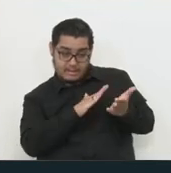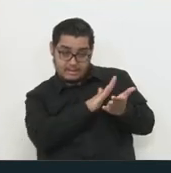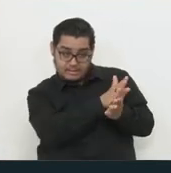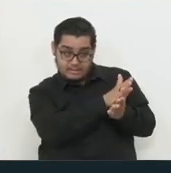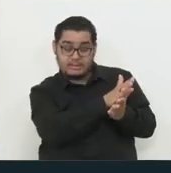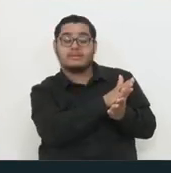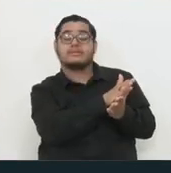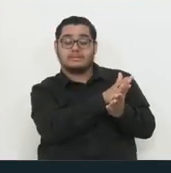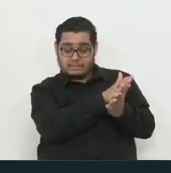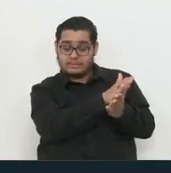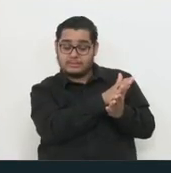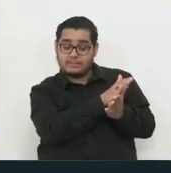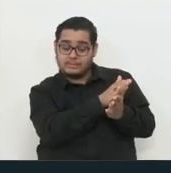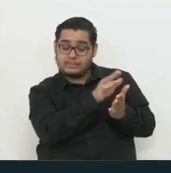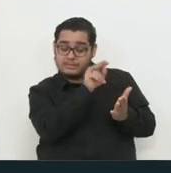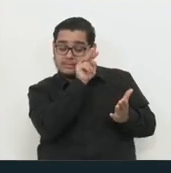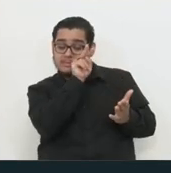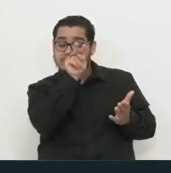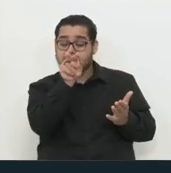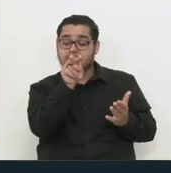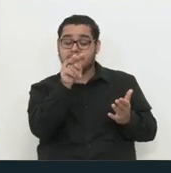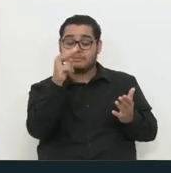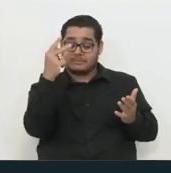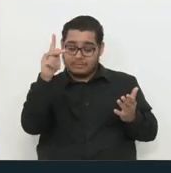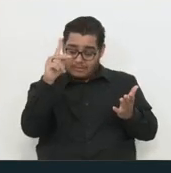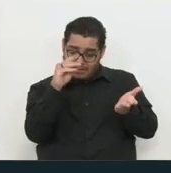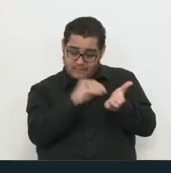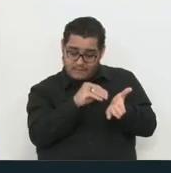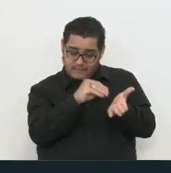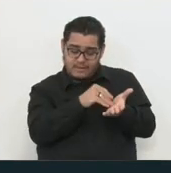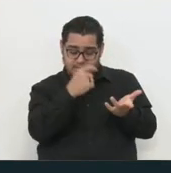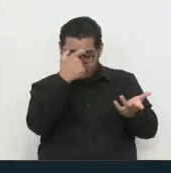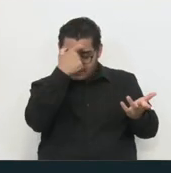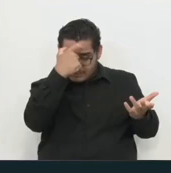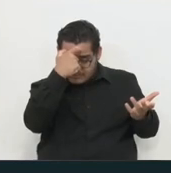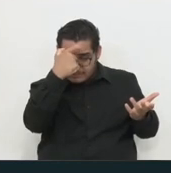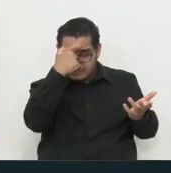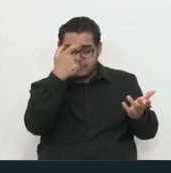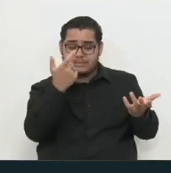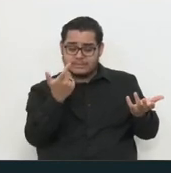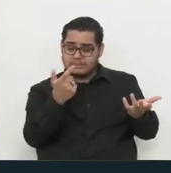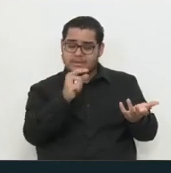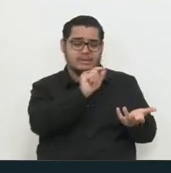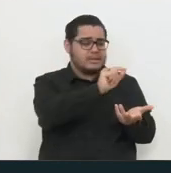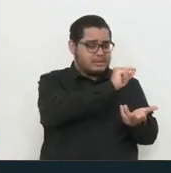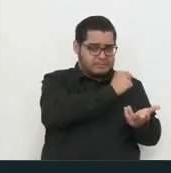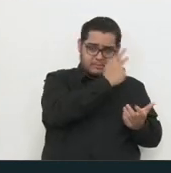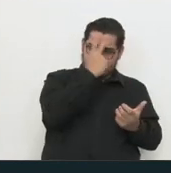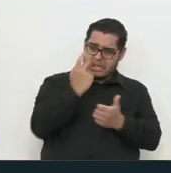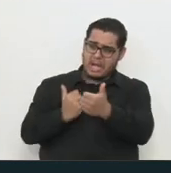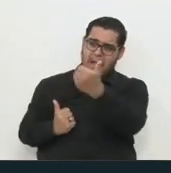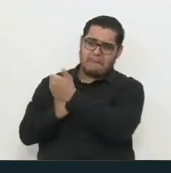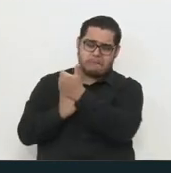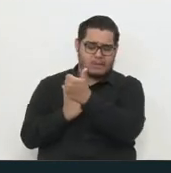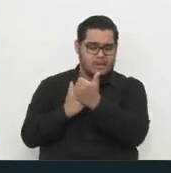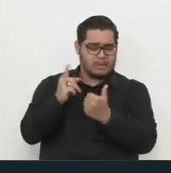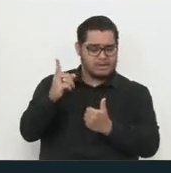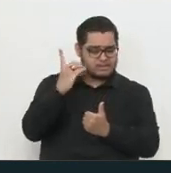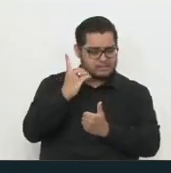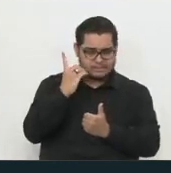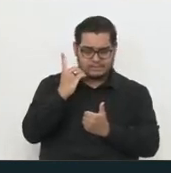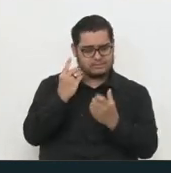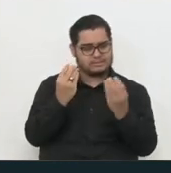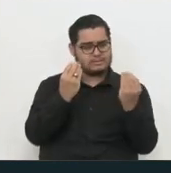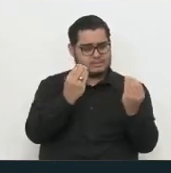a insignificante estatura moral intelectual daqueles que o apoiam considerando que é dever da sociedade